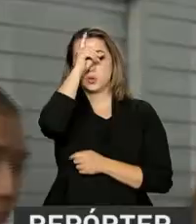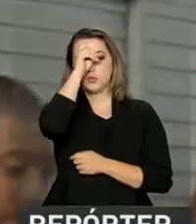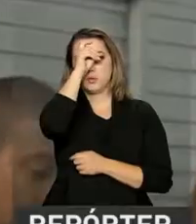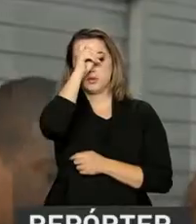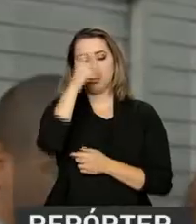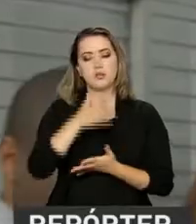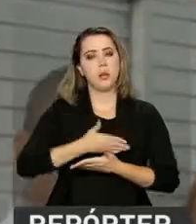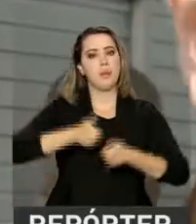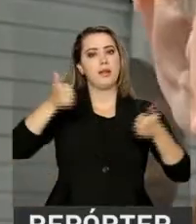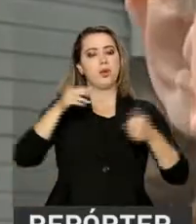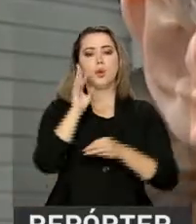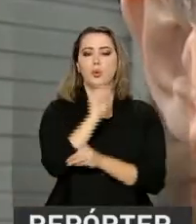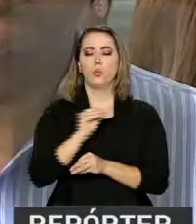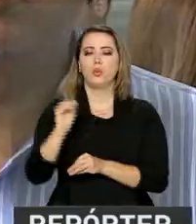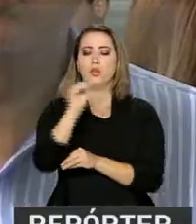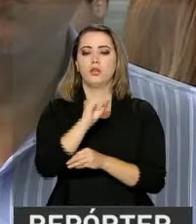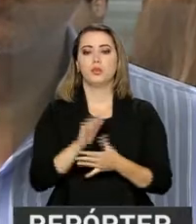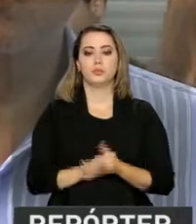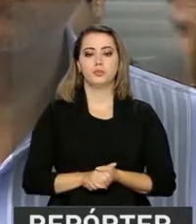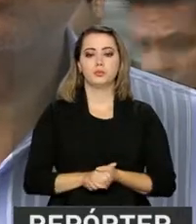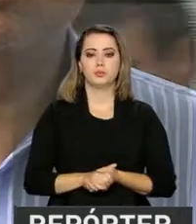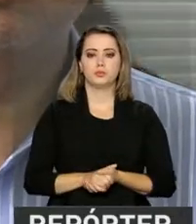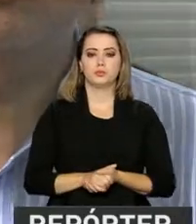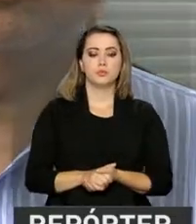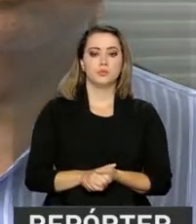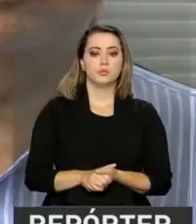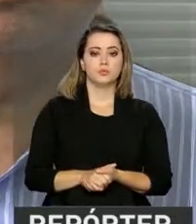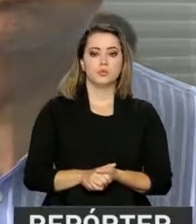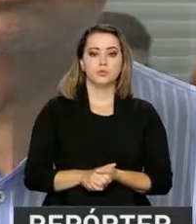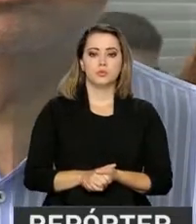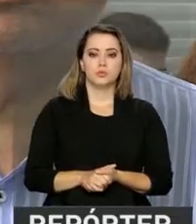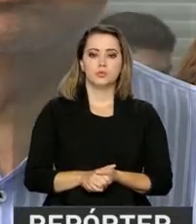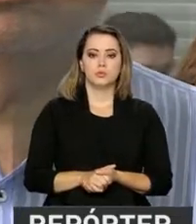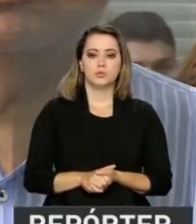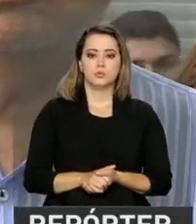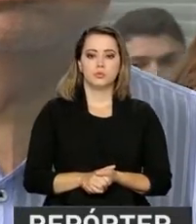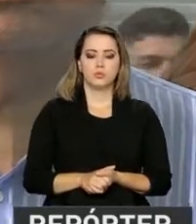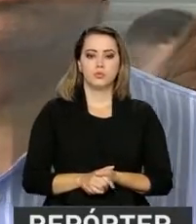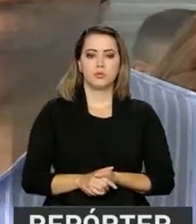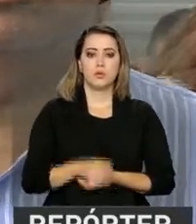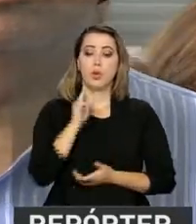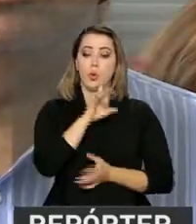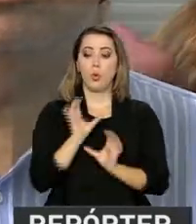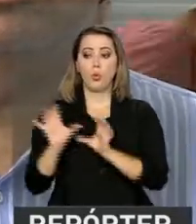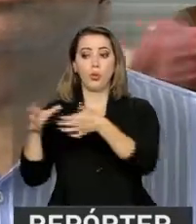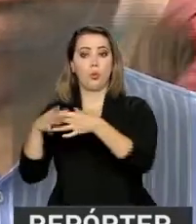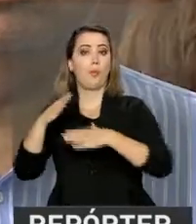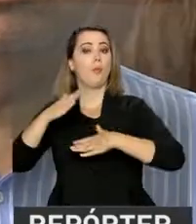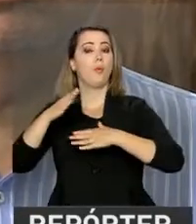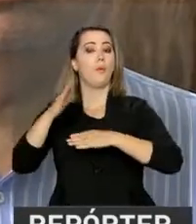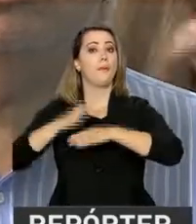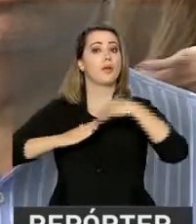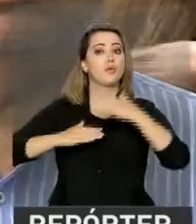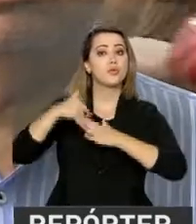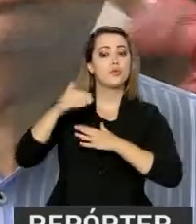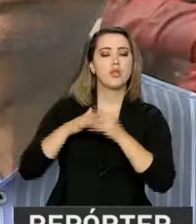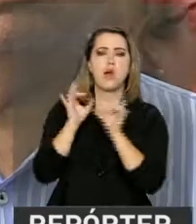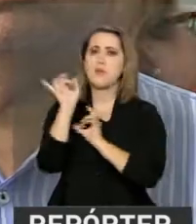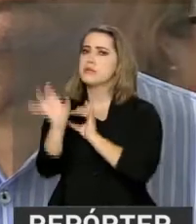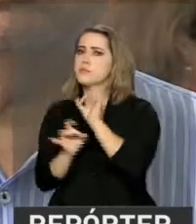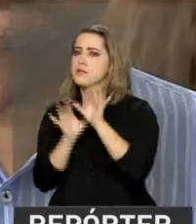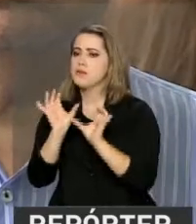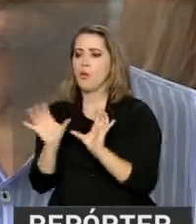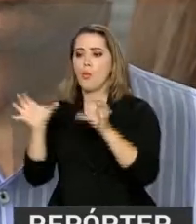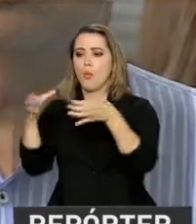mais agilidade nos atendimentos. Especializá-los em determinadas ações para que o mesmo procedimento não aconteça em